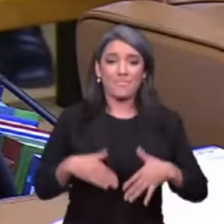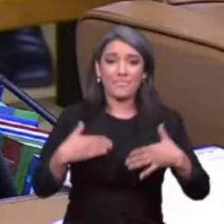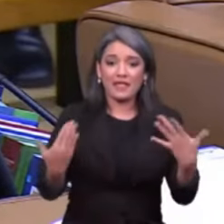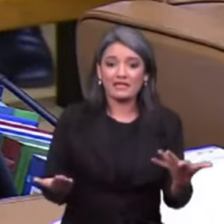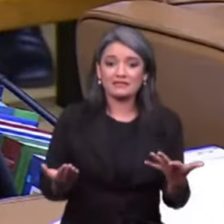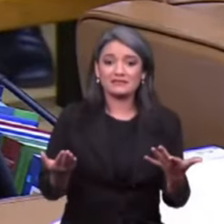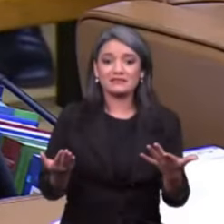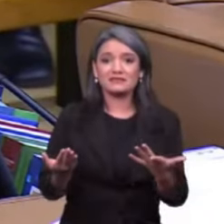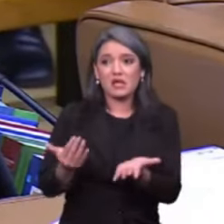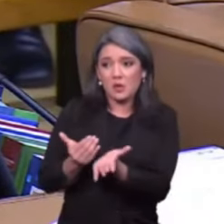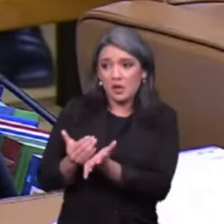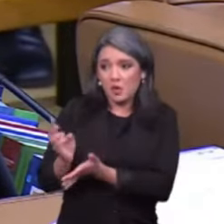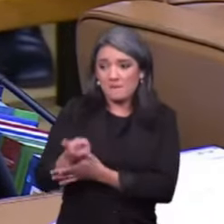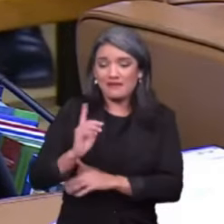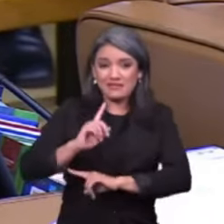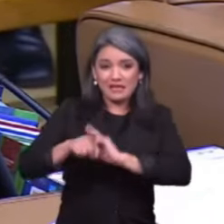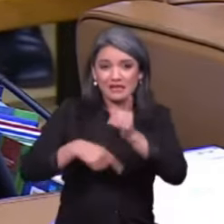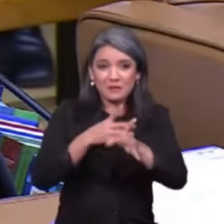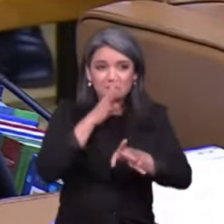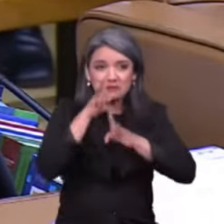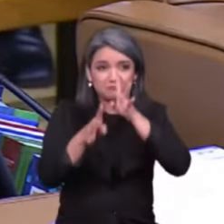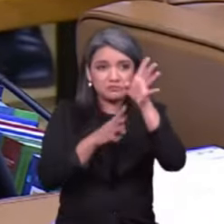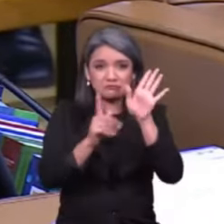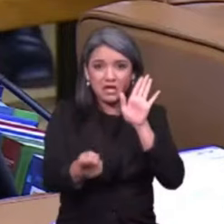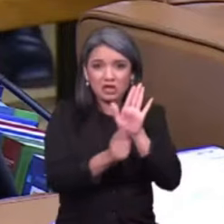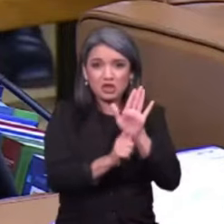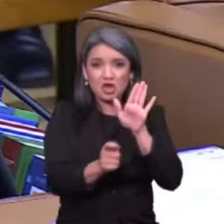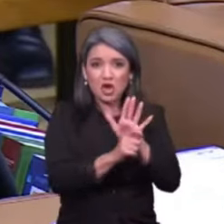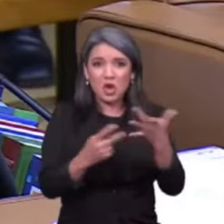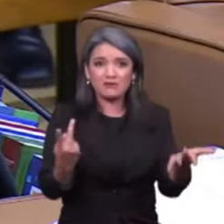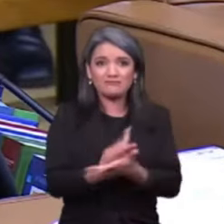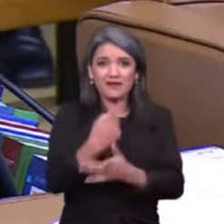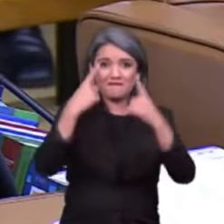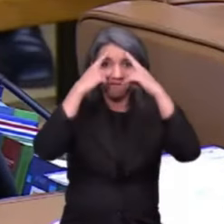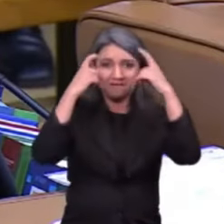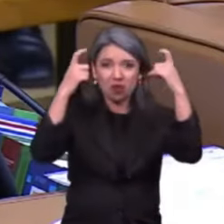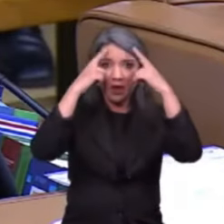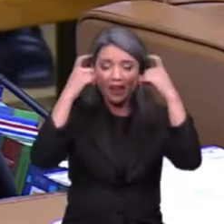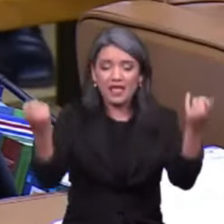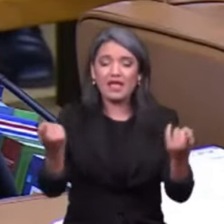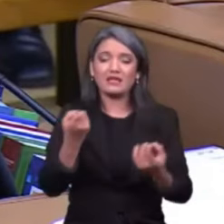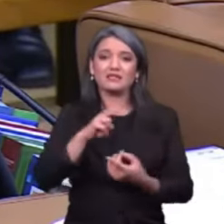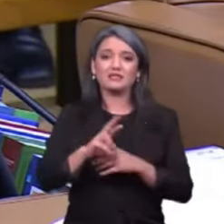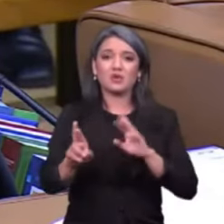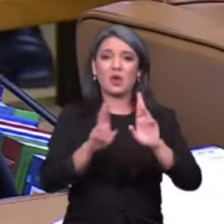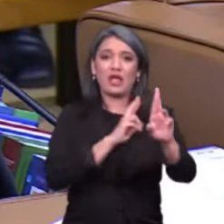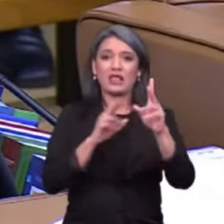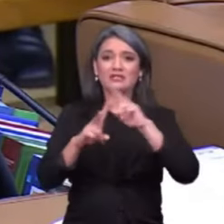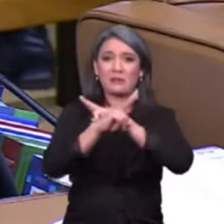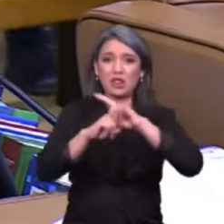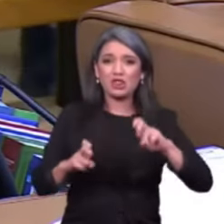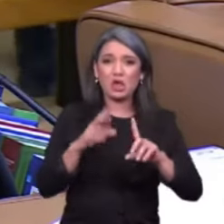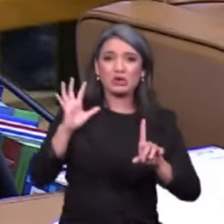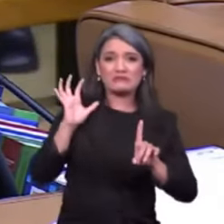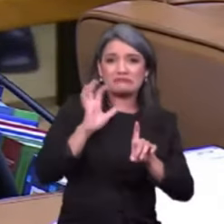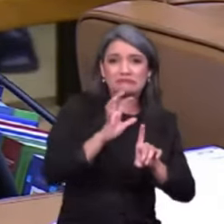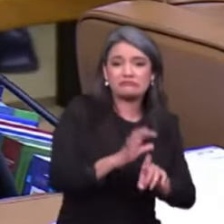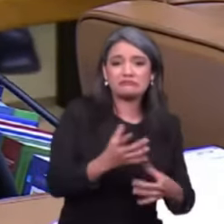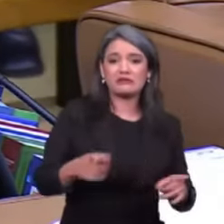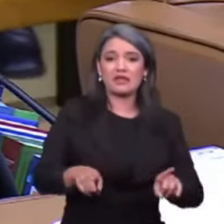de drogas de abuso, o envolvimento em situações de violência ou relacionamento abusivo, prejuízo cognitivo e a